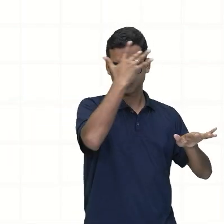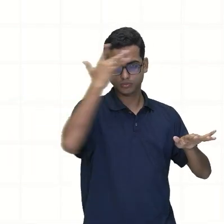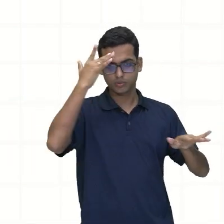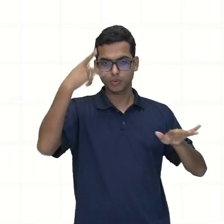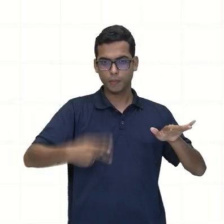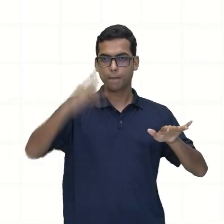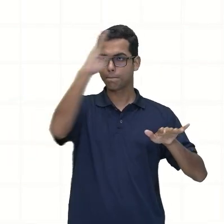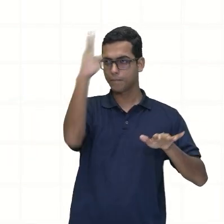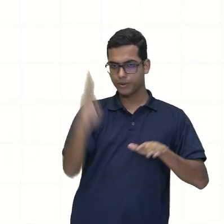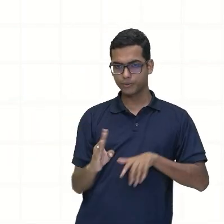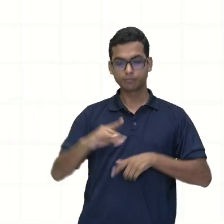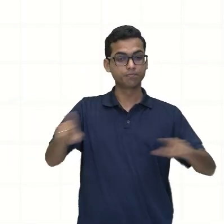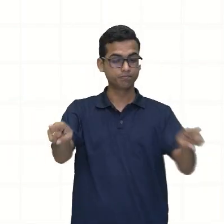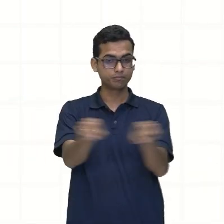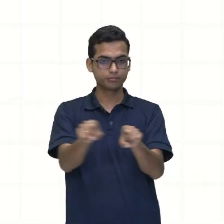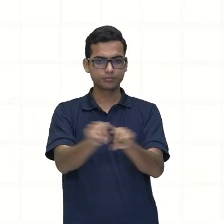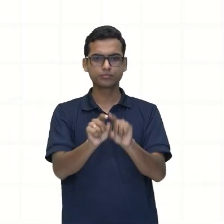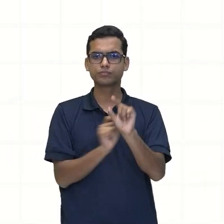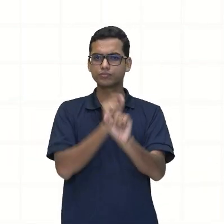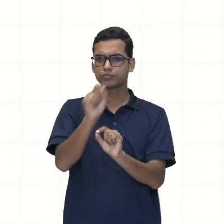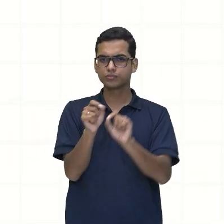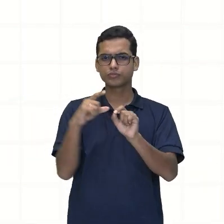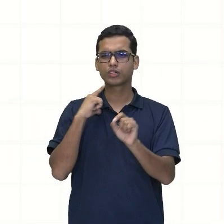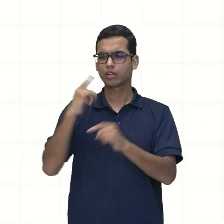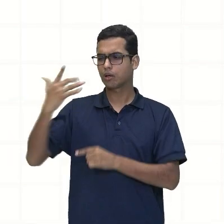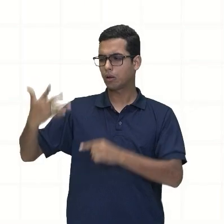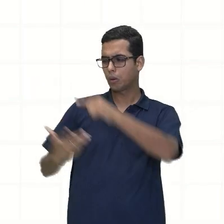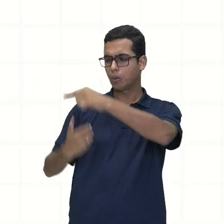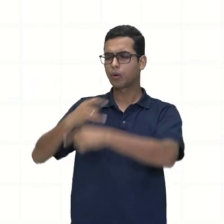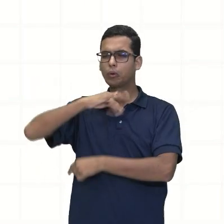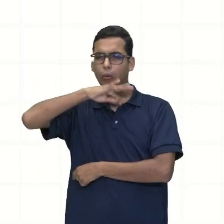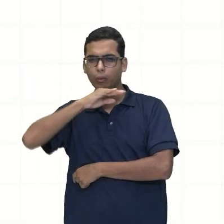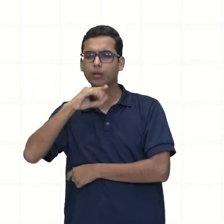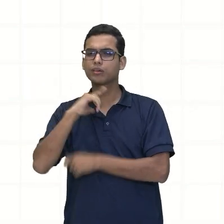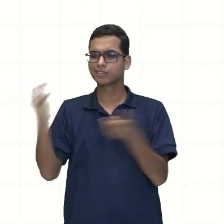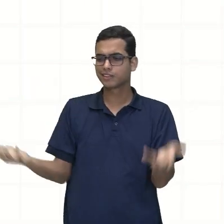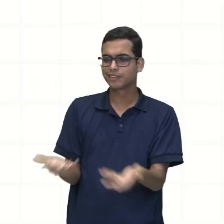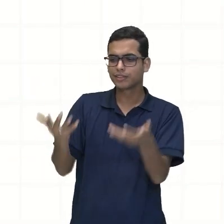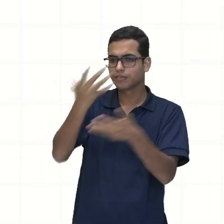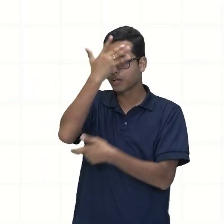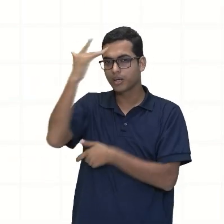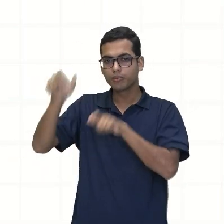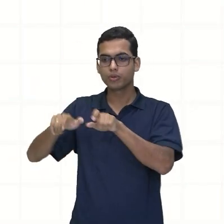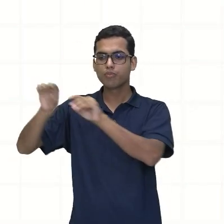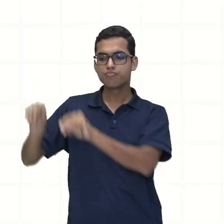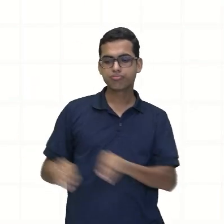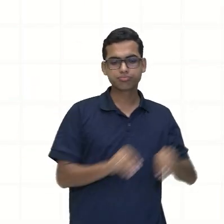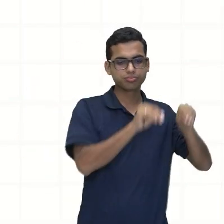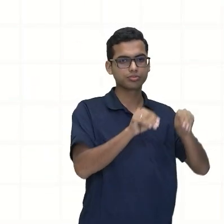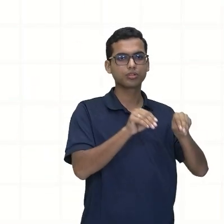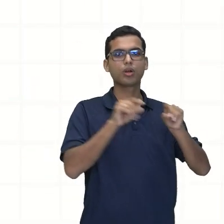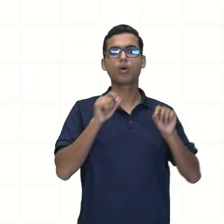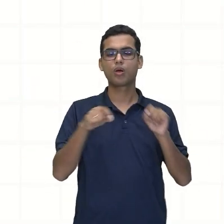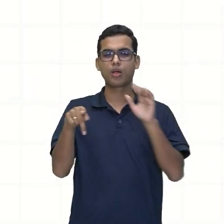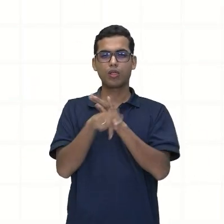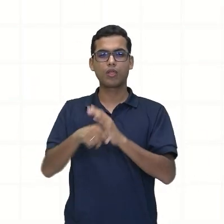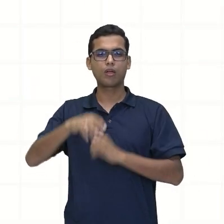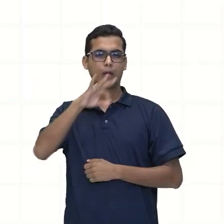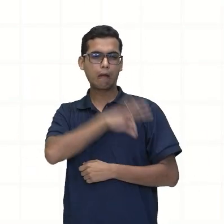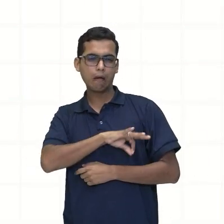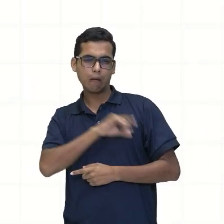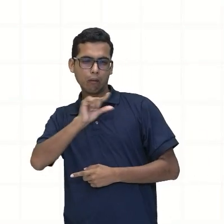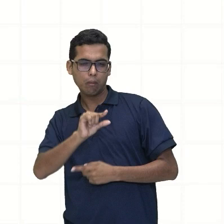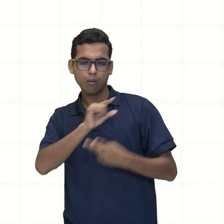fatores repulsivos, né? Aí da região Nordeste, o clima, a baixa oferta de emprego, entre outras questões.